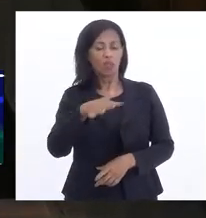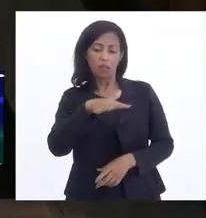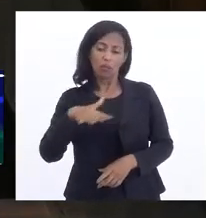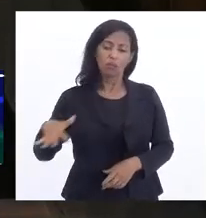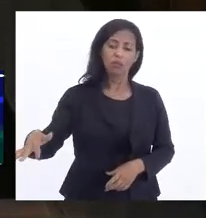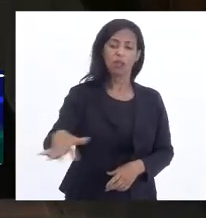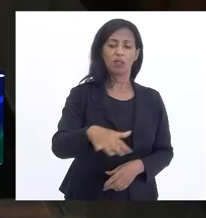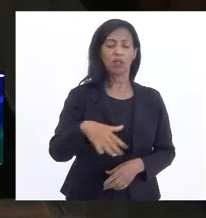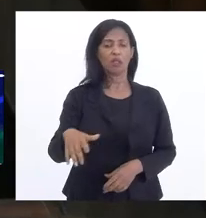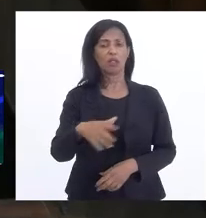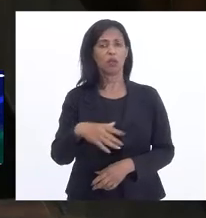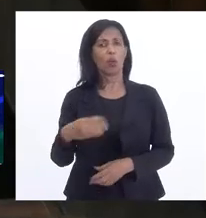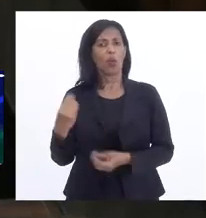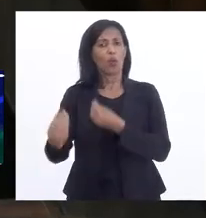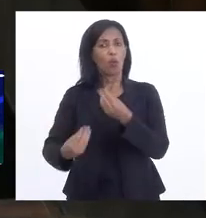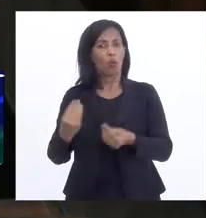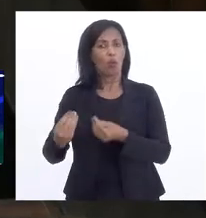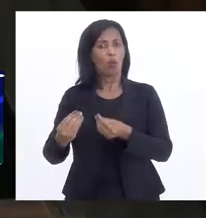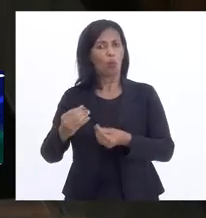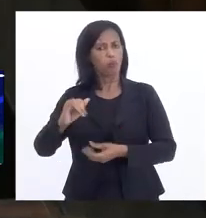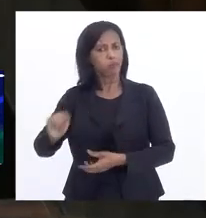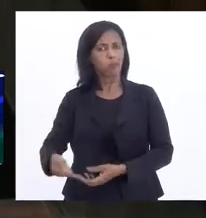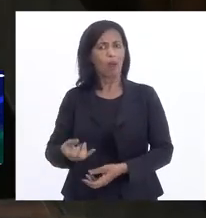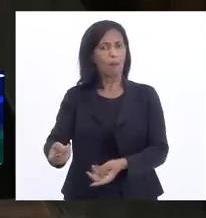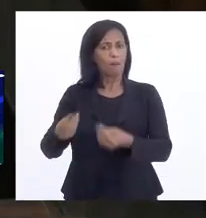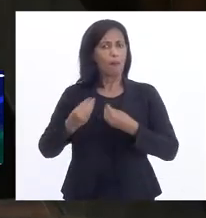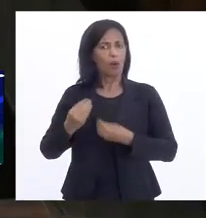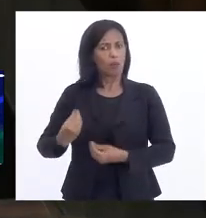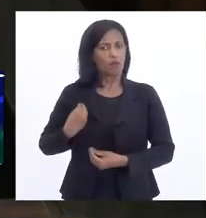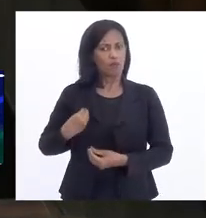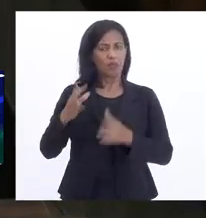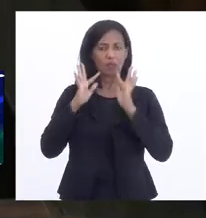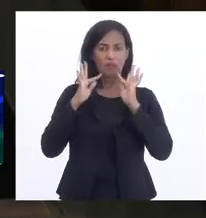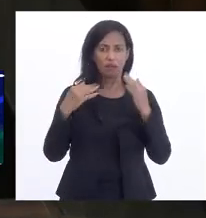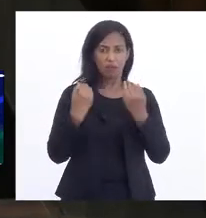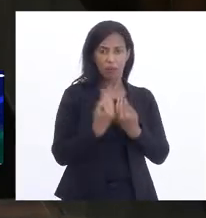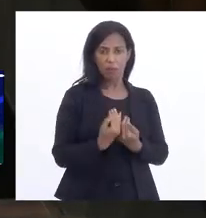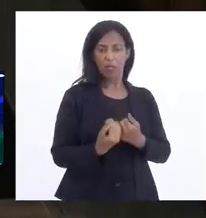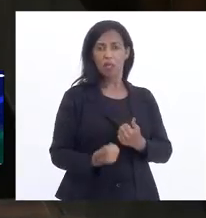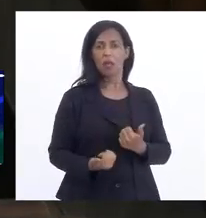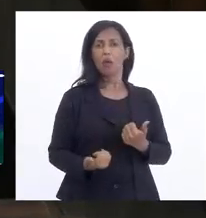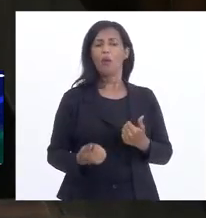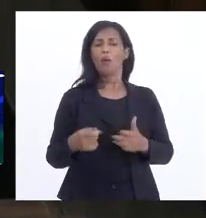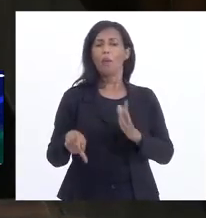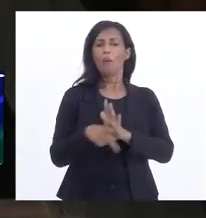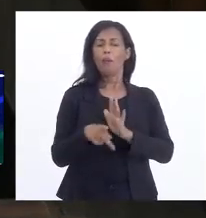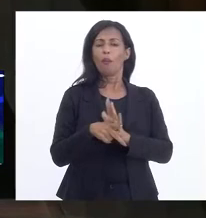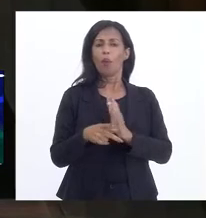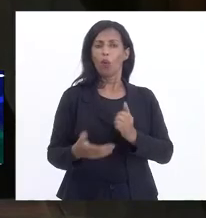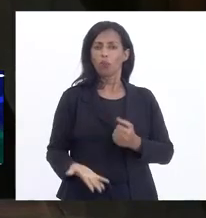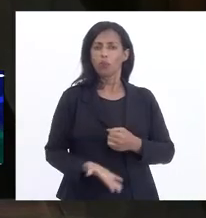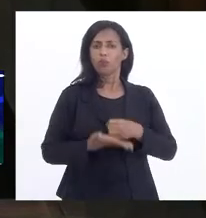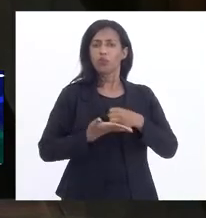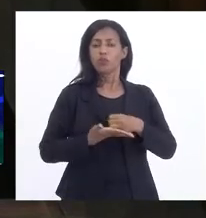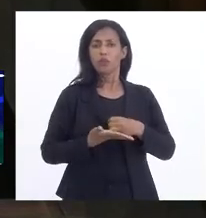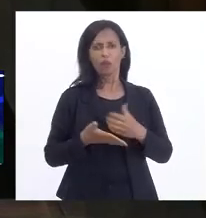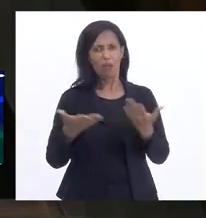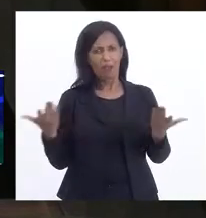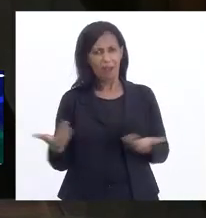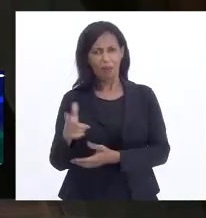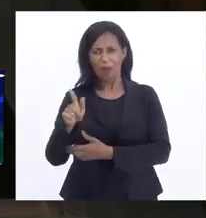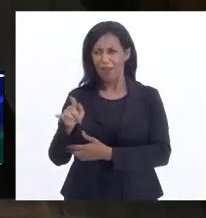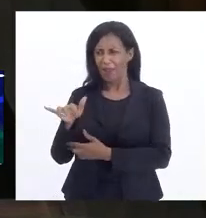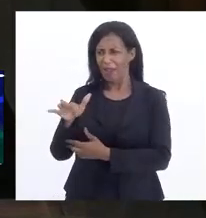em que vivem como subsistência para as suas vidas, para as suas famílias, para a sua sobrevivência, e agora garimpeiros